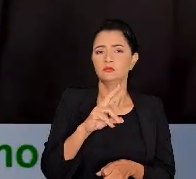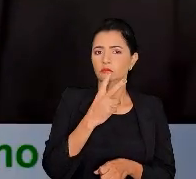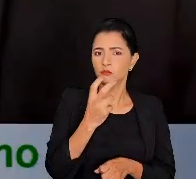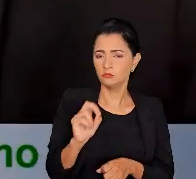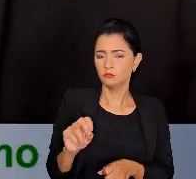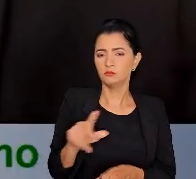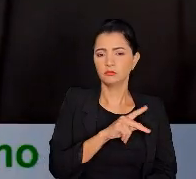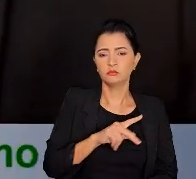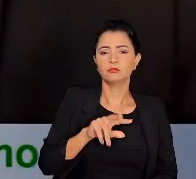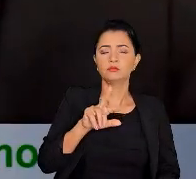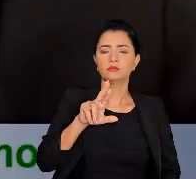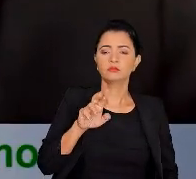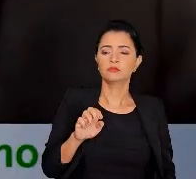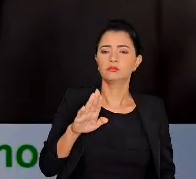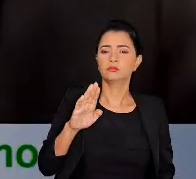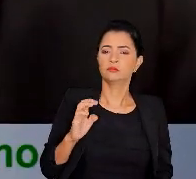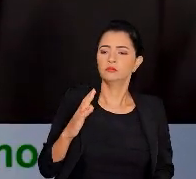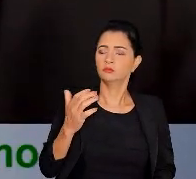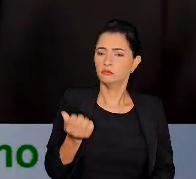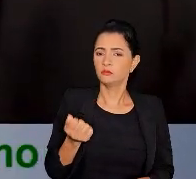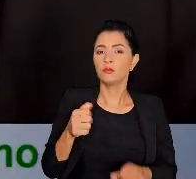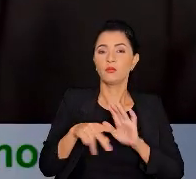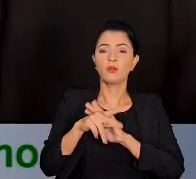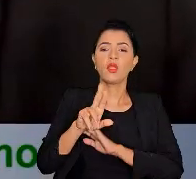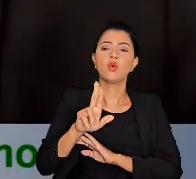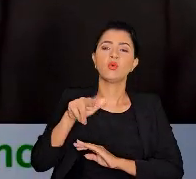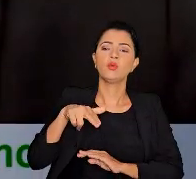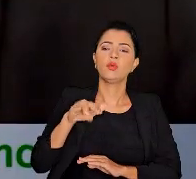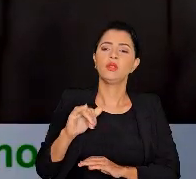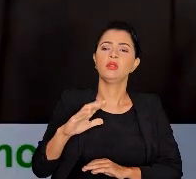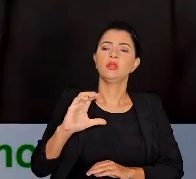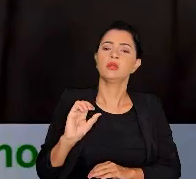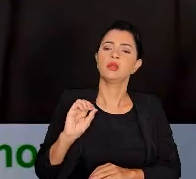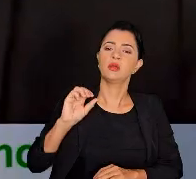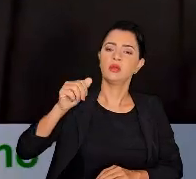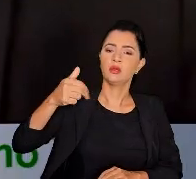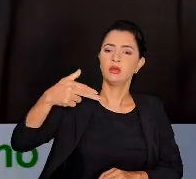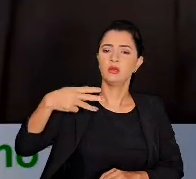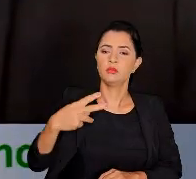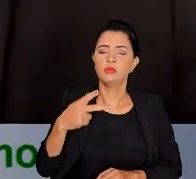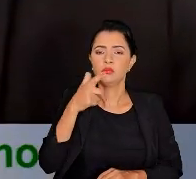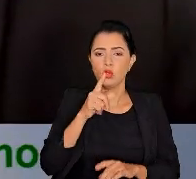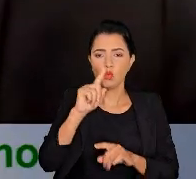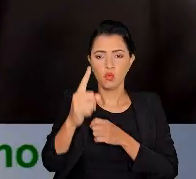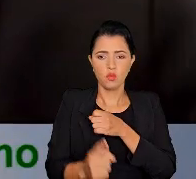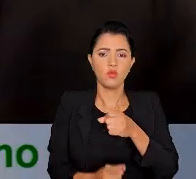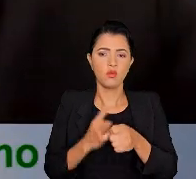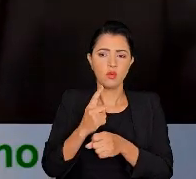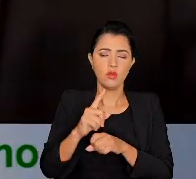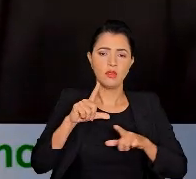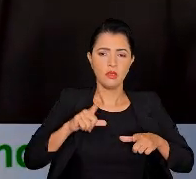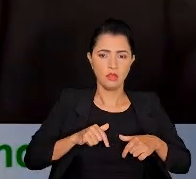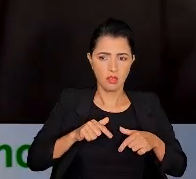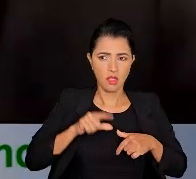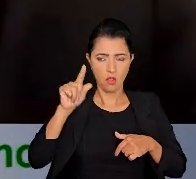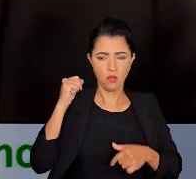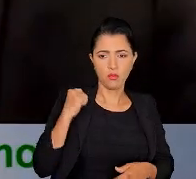Rebeca Serrano, da Unicamp, que passou um ano na Universidade de Haifa, em Israel, como